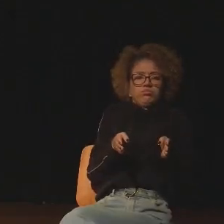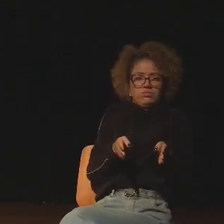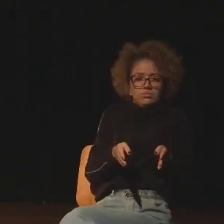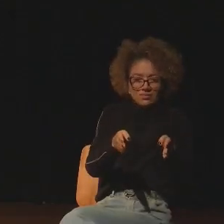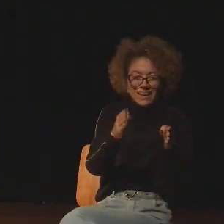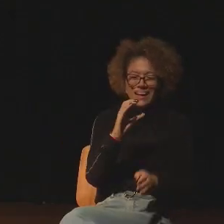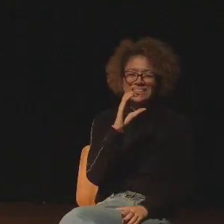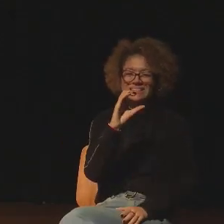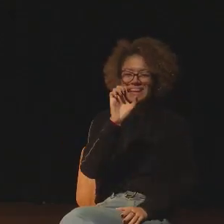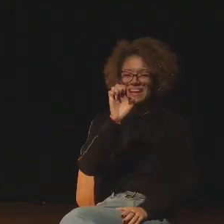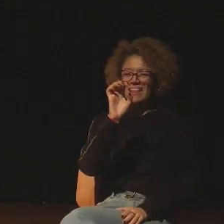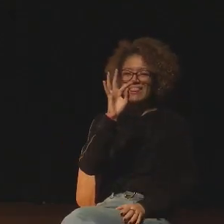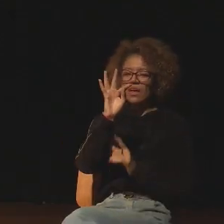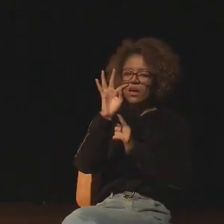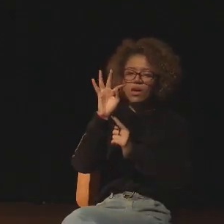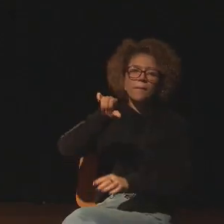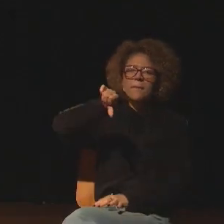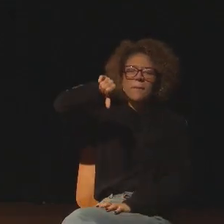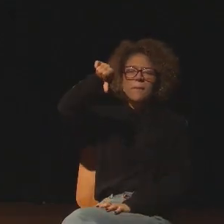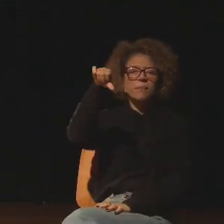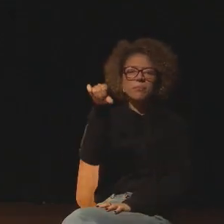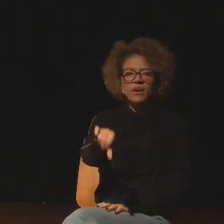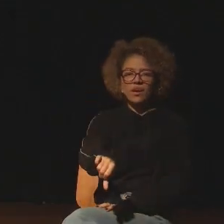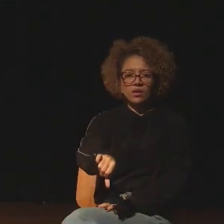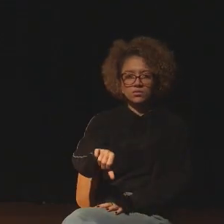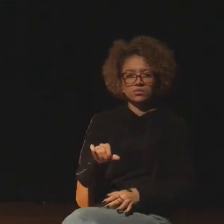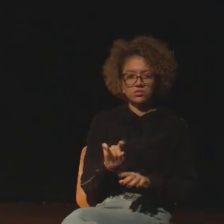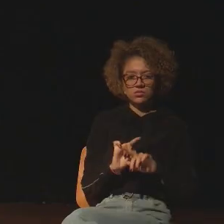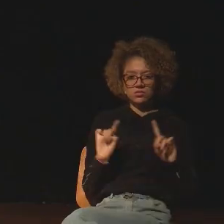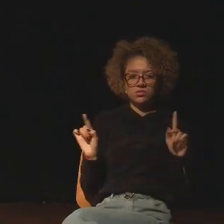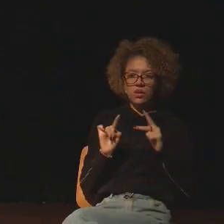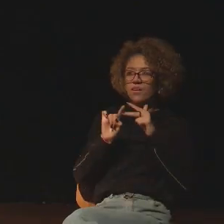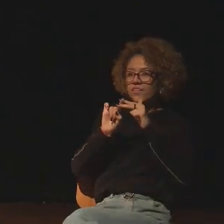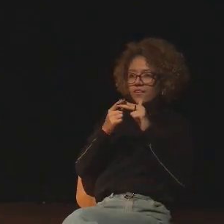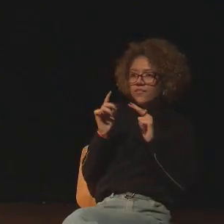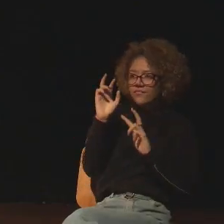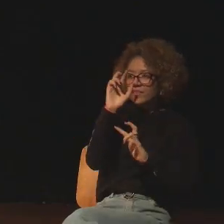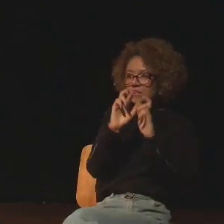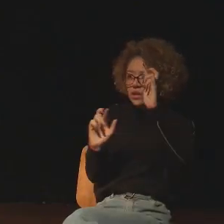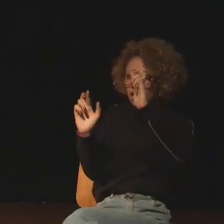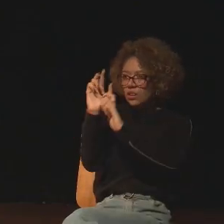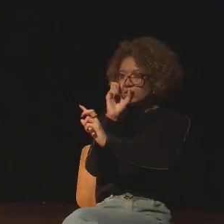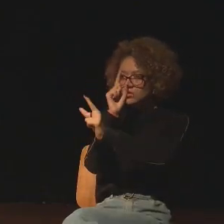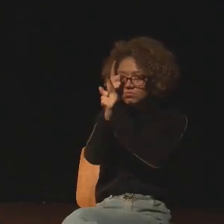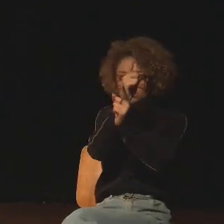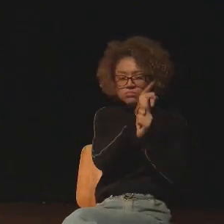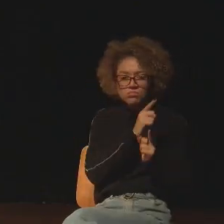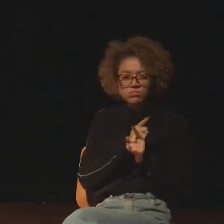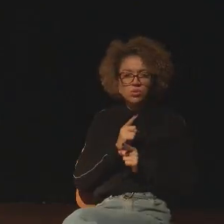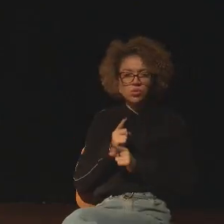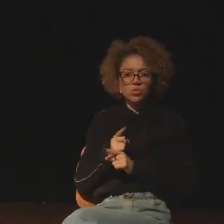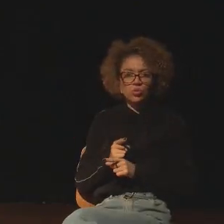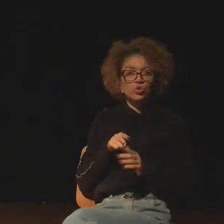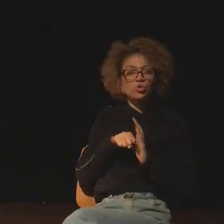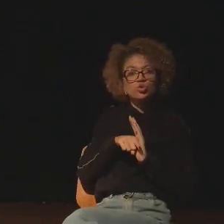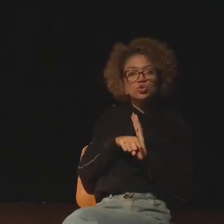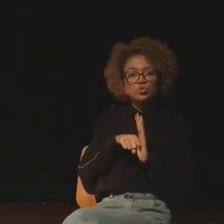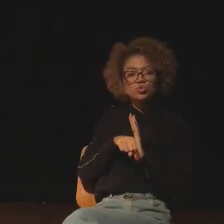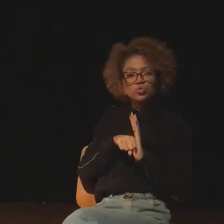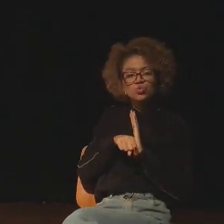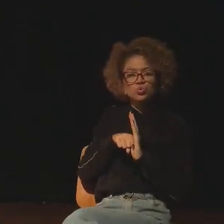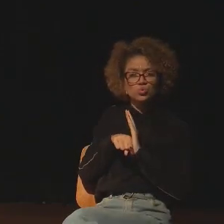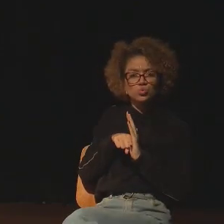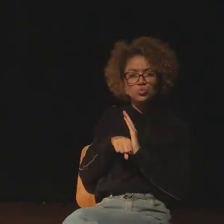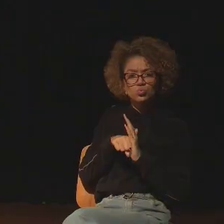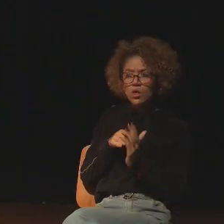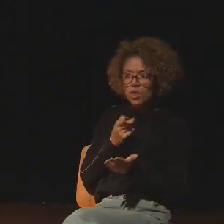é péssima, a CET não fiscaliza, a CET não fez um estudo de tráfego, para vocês terem uma ideia. Nós somos